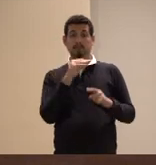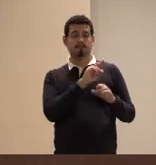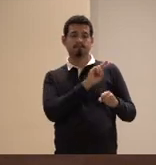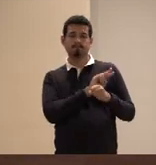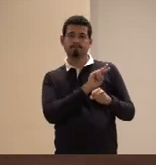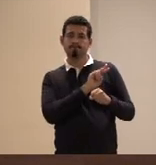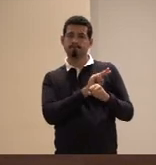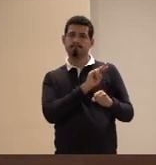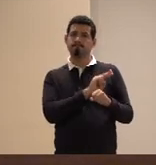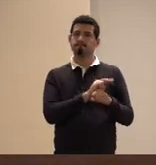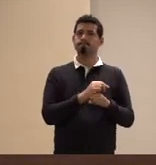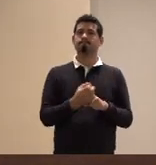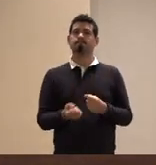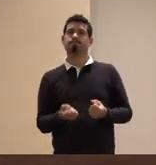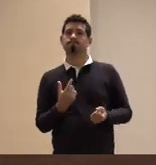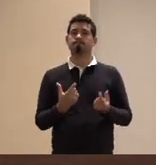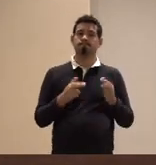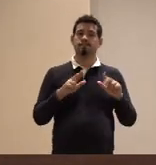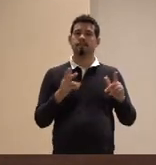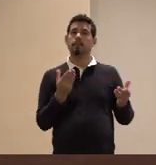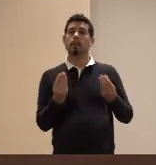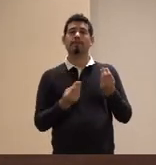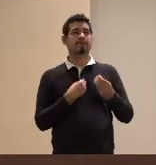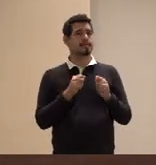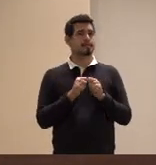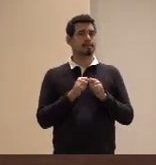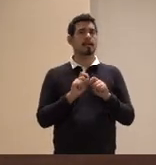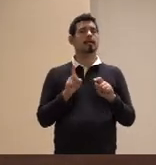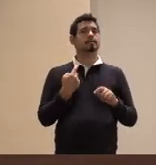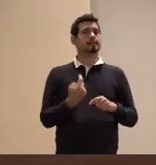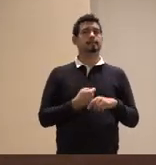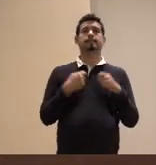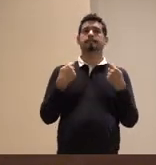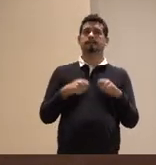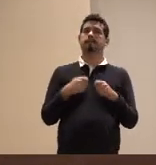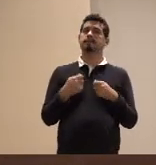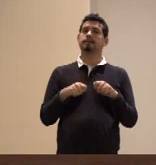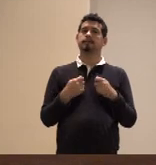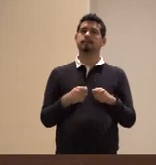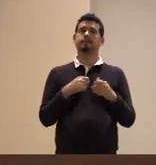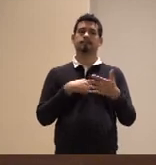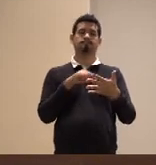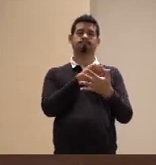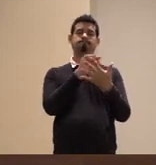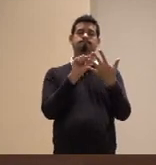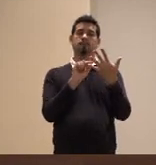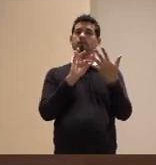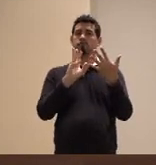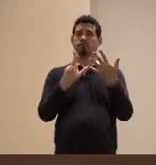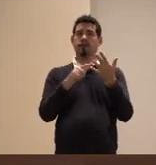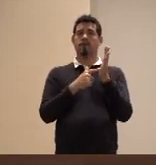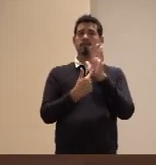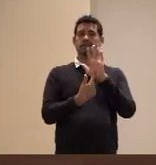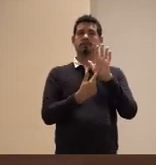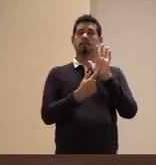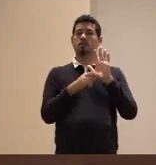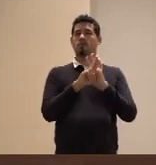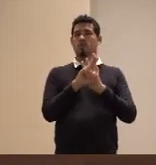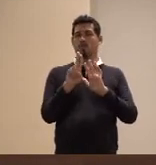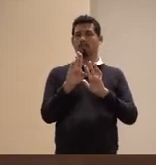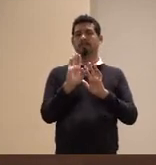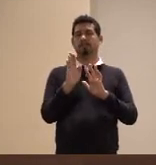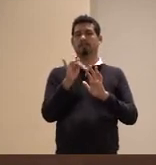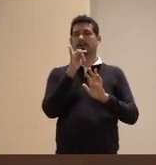cuidados alternativos. Então, nós precisamos também, os pontos que foram abordados foram a nomenclatura,